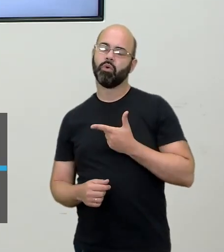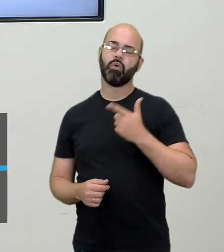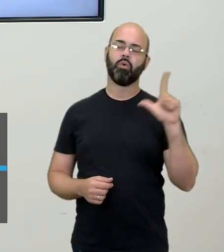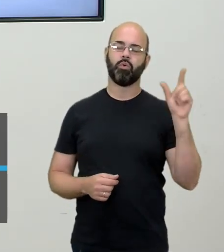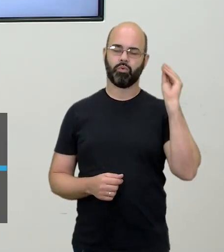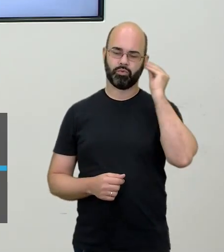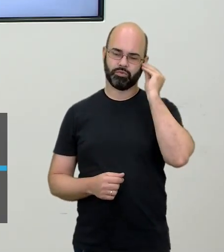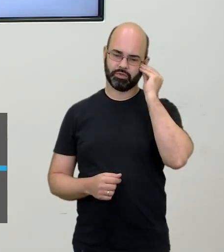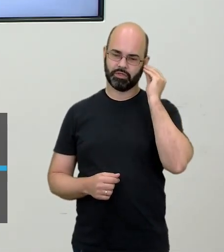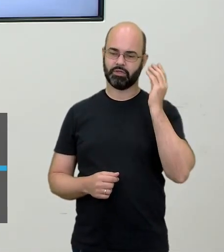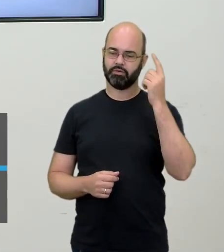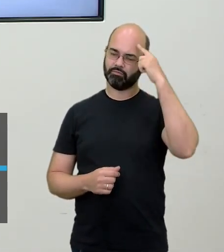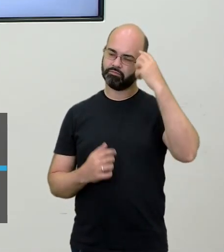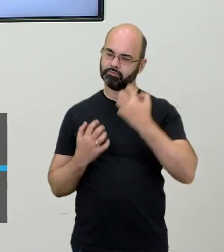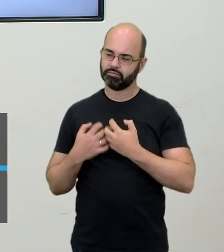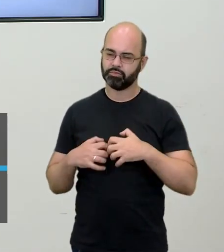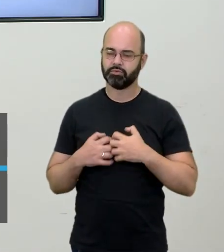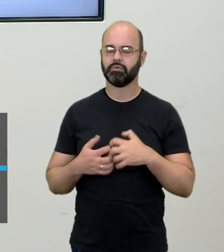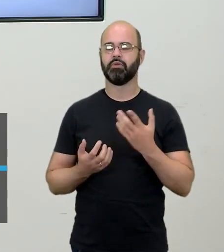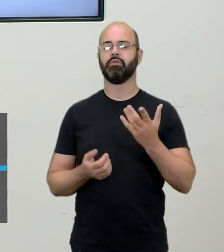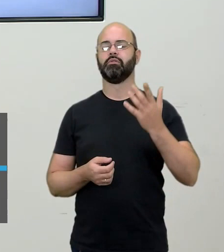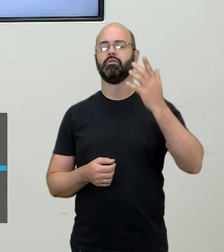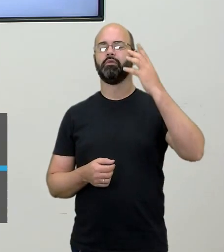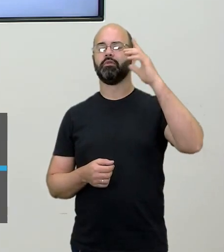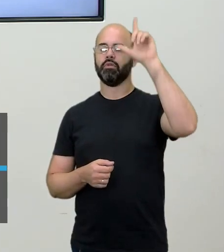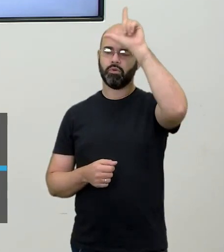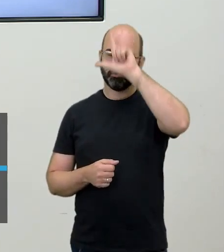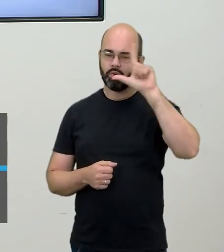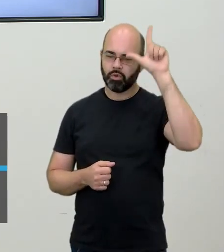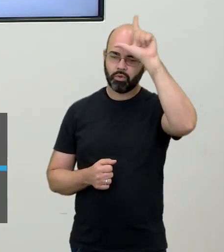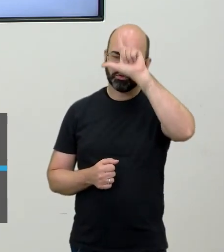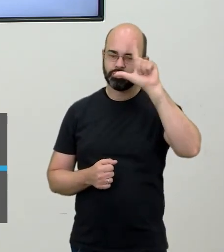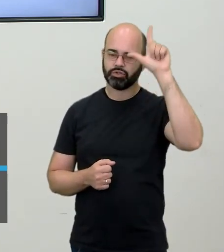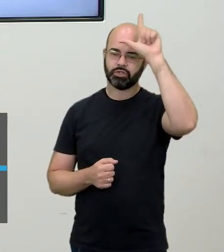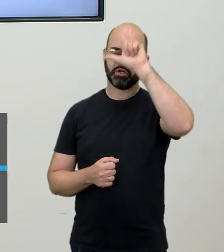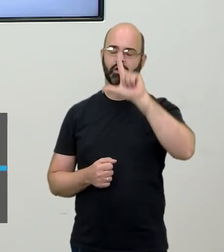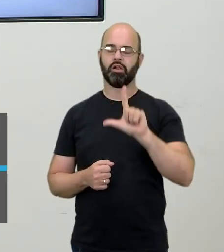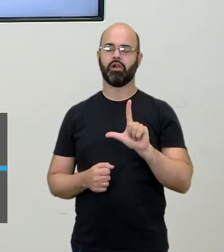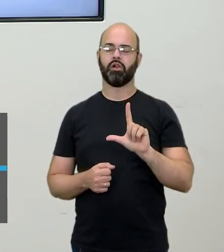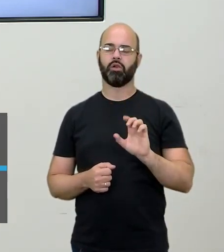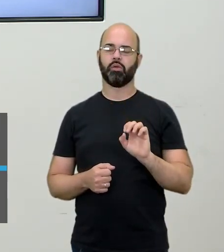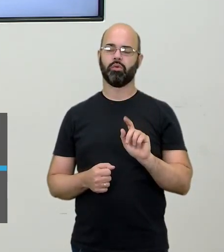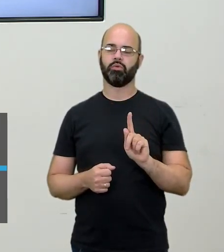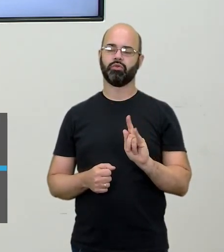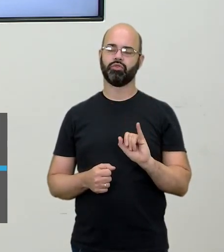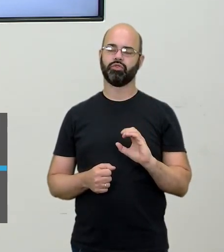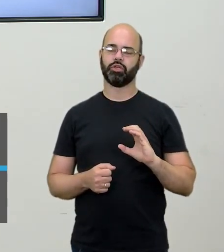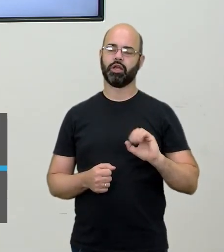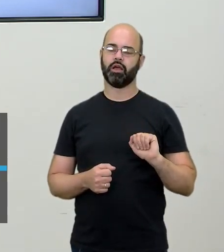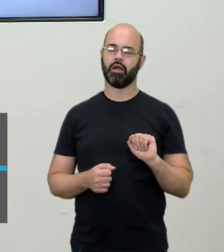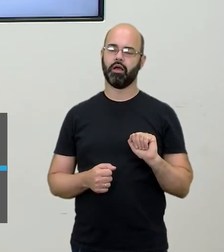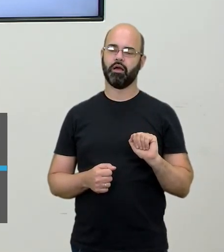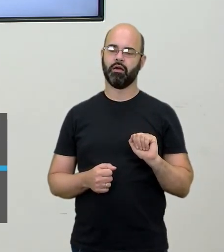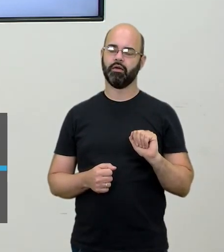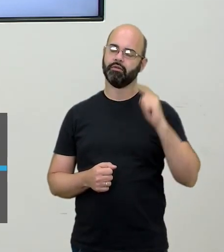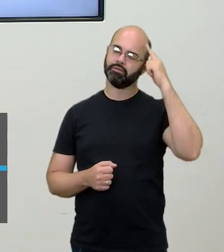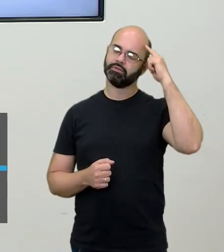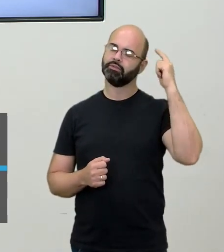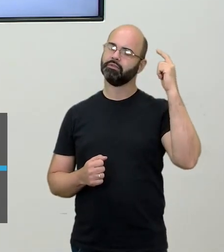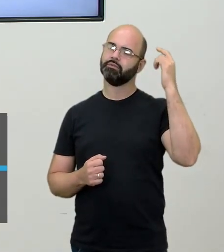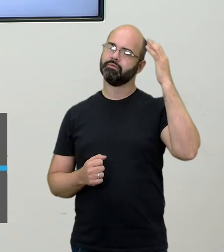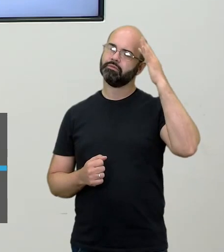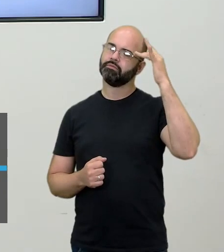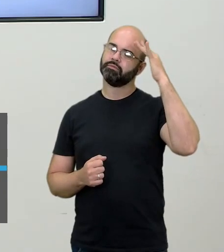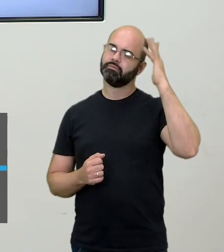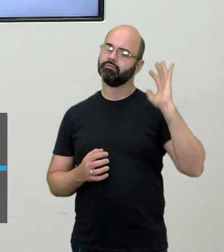ideia de lógica, entenderam? Que você cria associações para se chegar no resultado. E além disso, o método